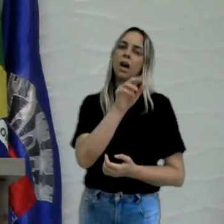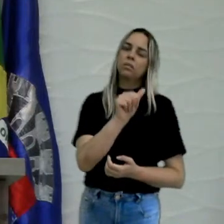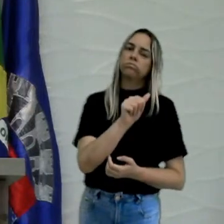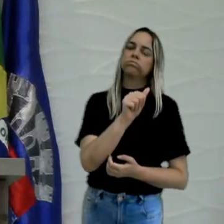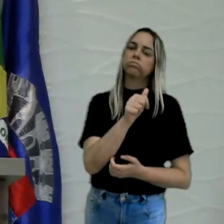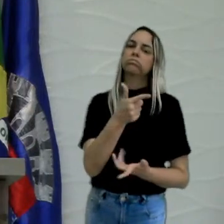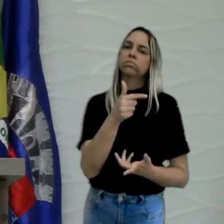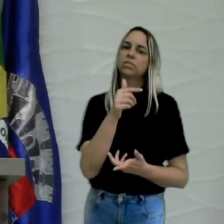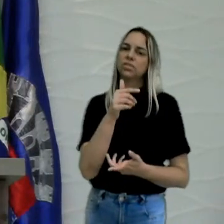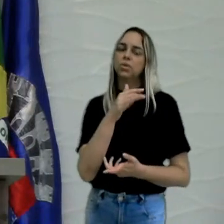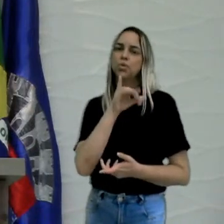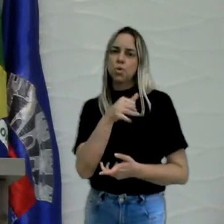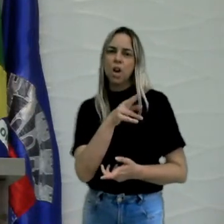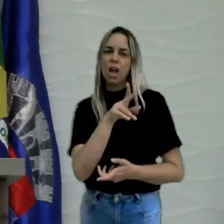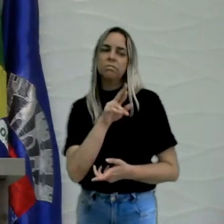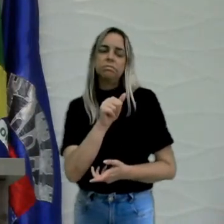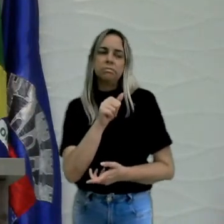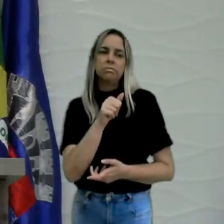que veio a falecer.